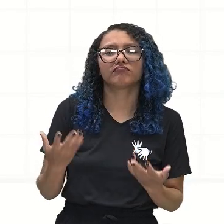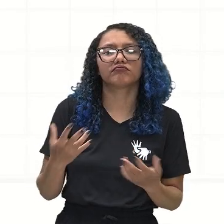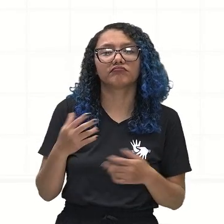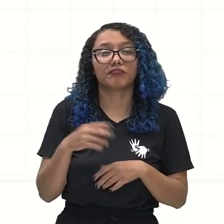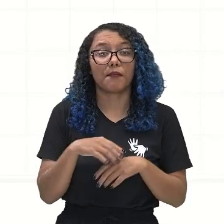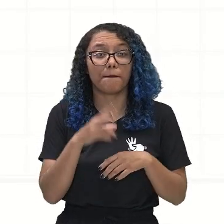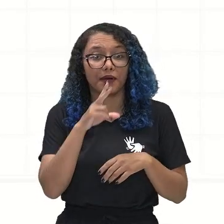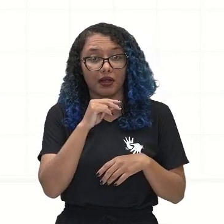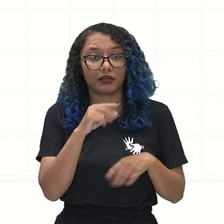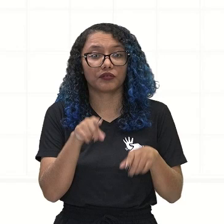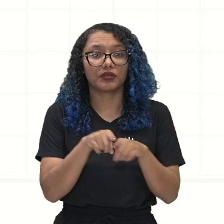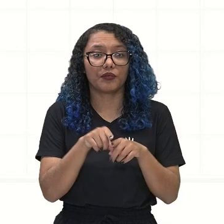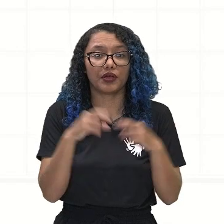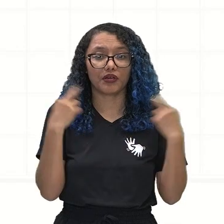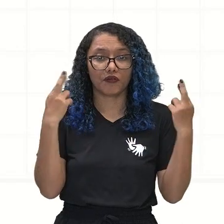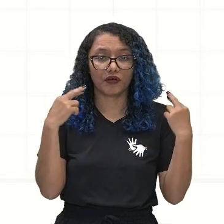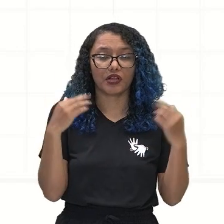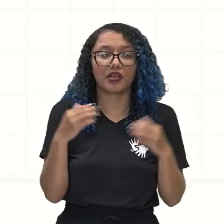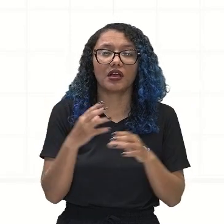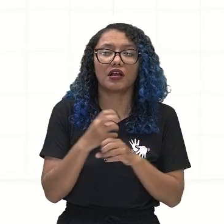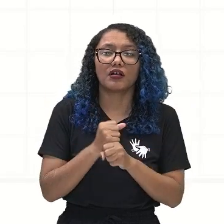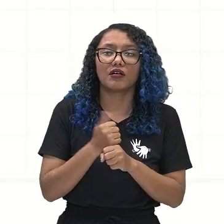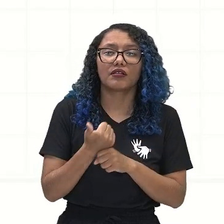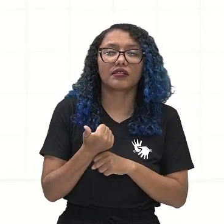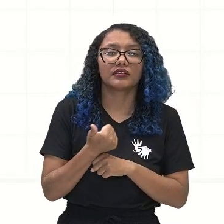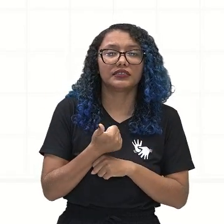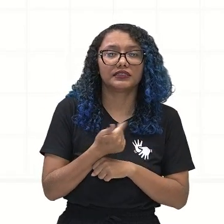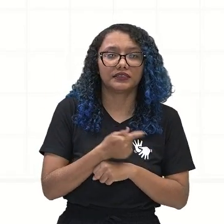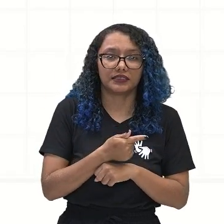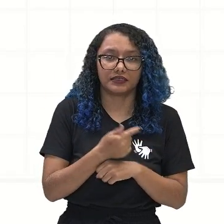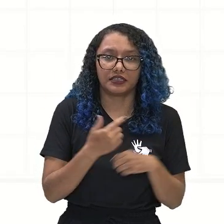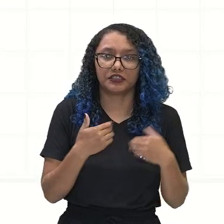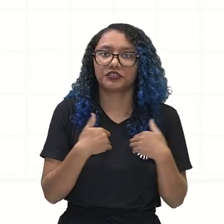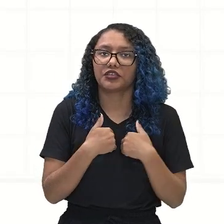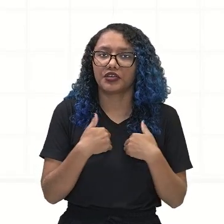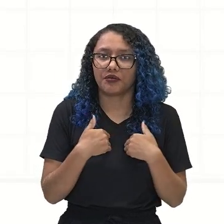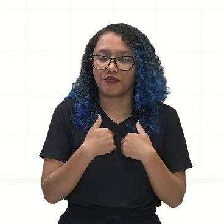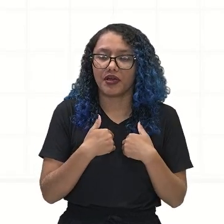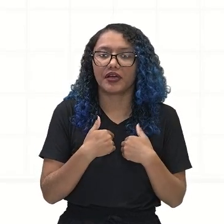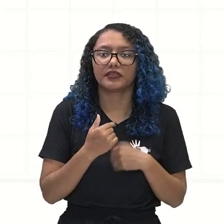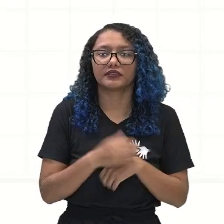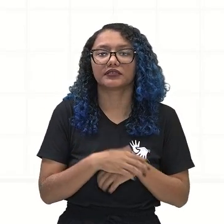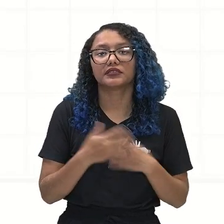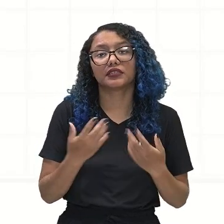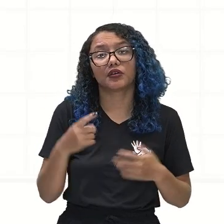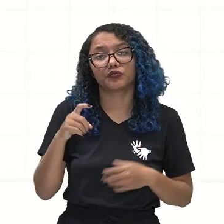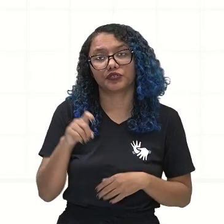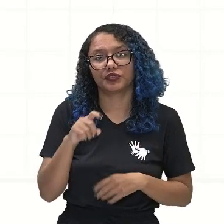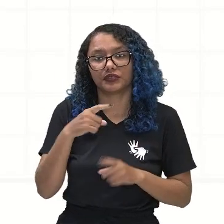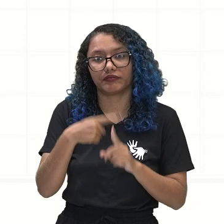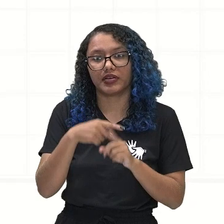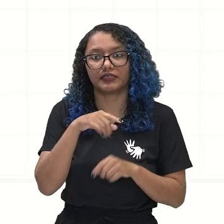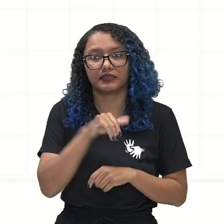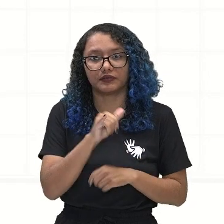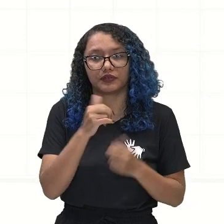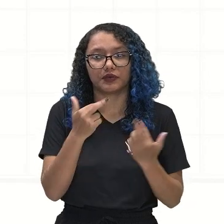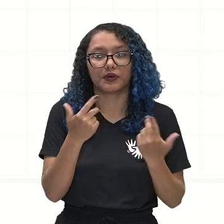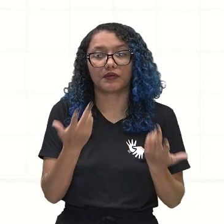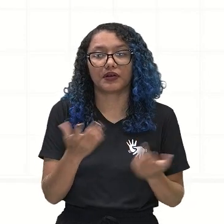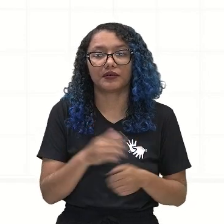animais. Portanto, olha, x mais y é igual